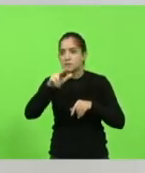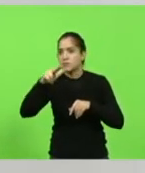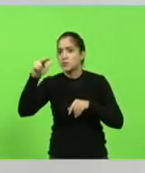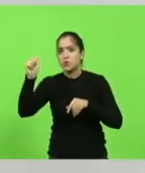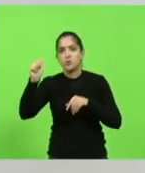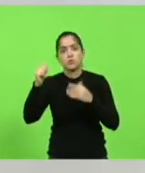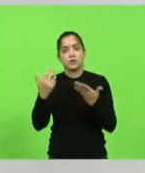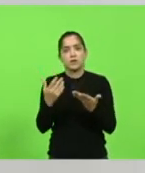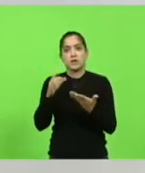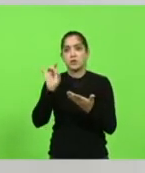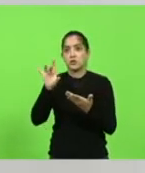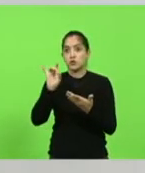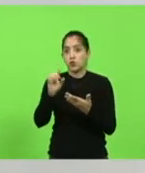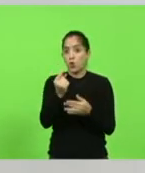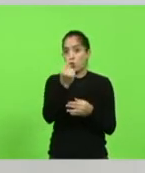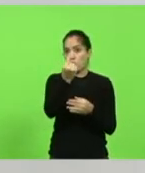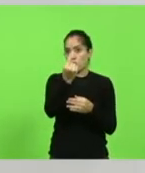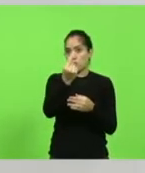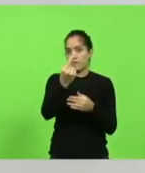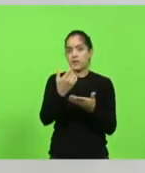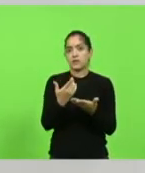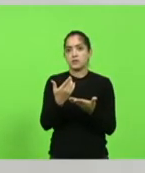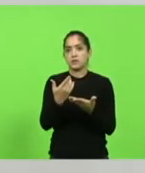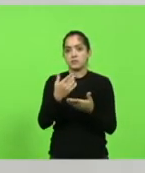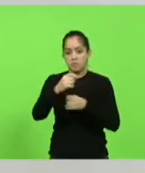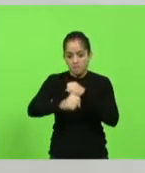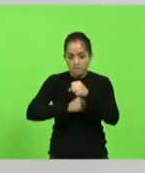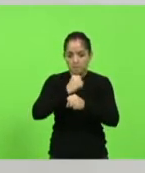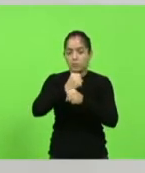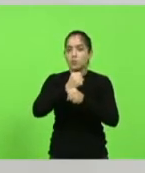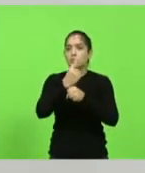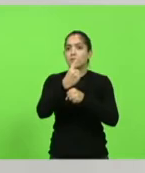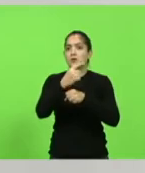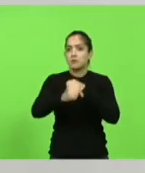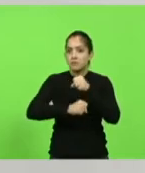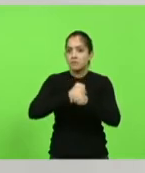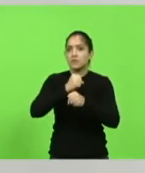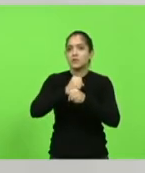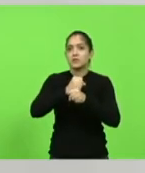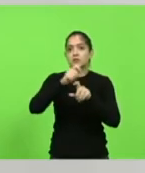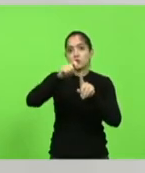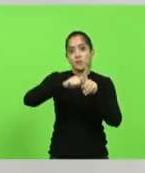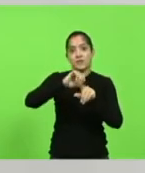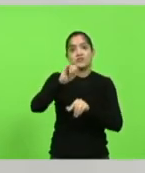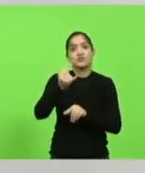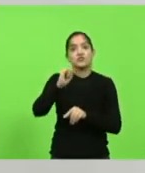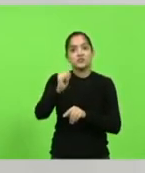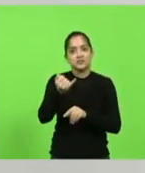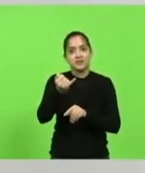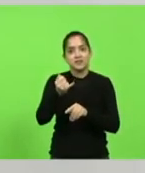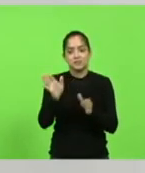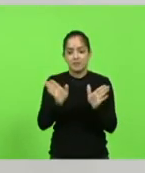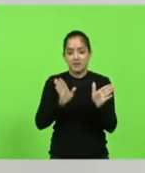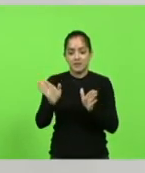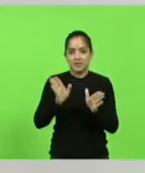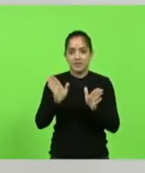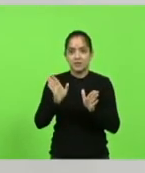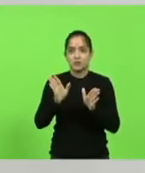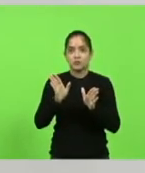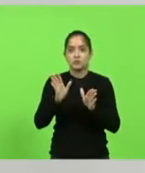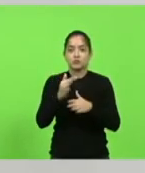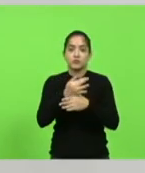Fala somente uma vez por ano, e é em janeiro, quando estão em recesso de